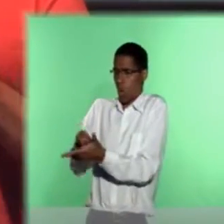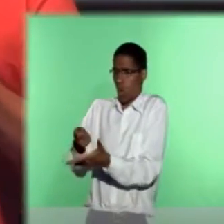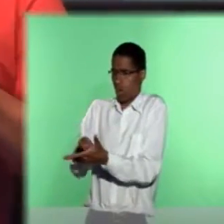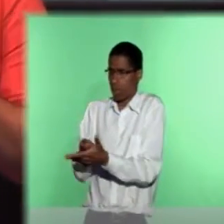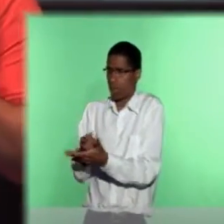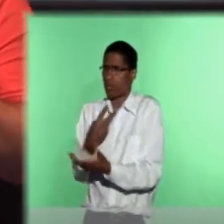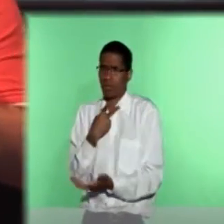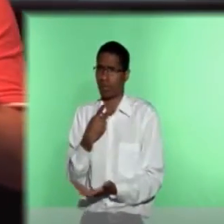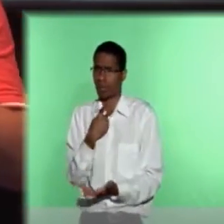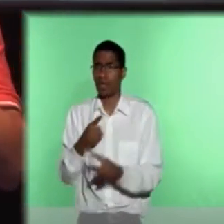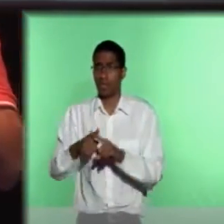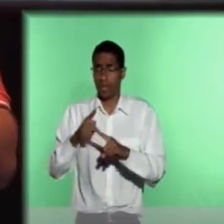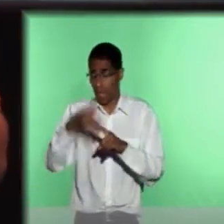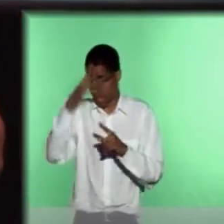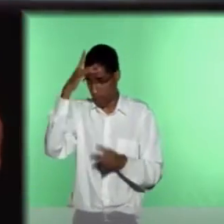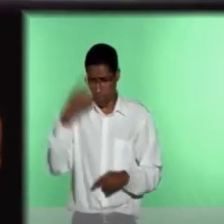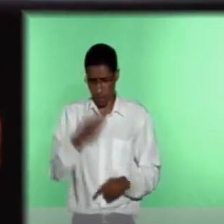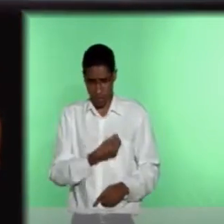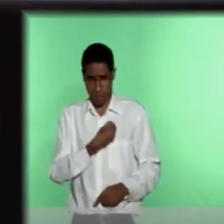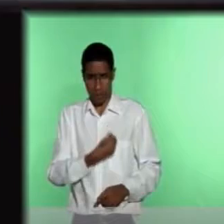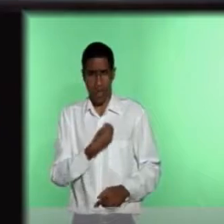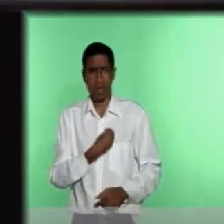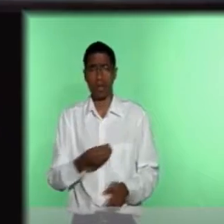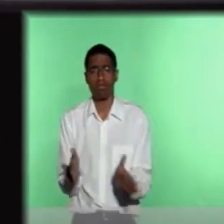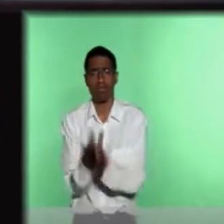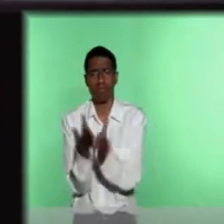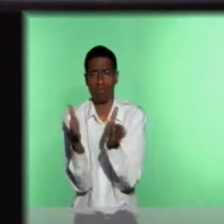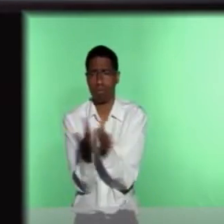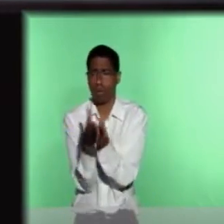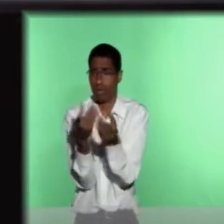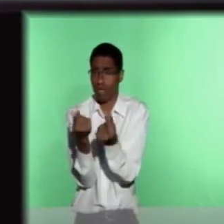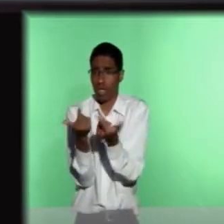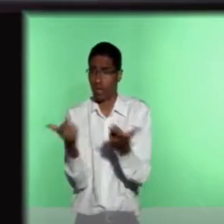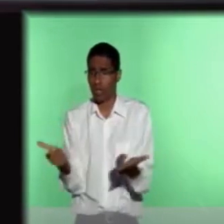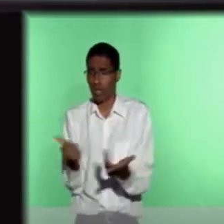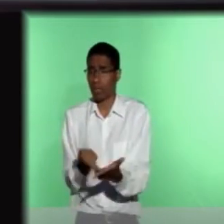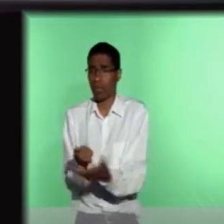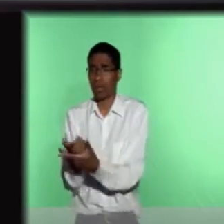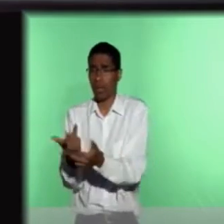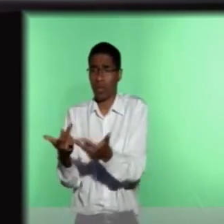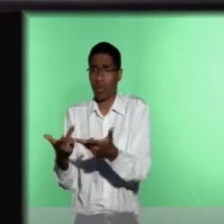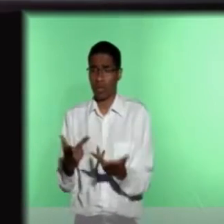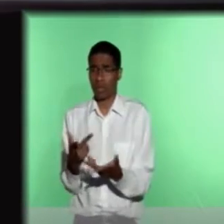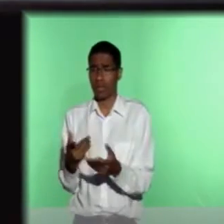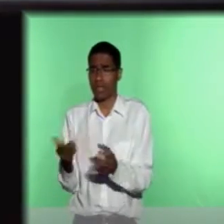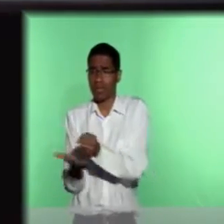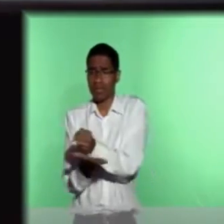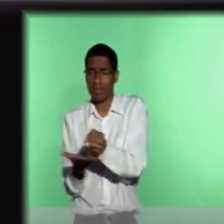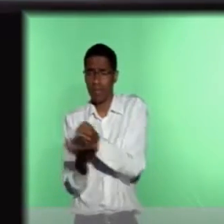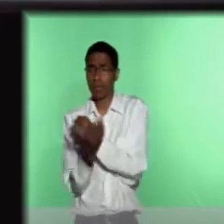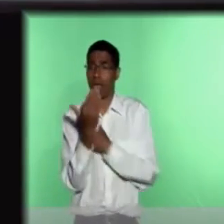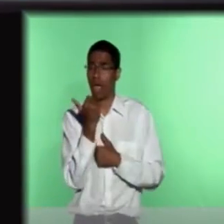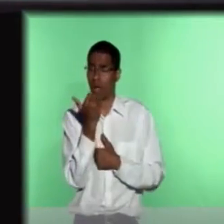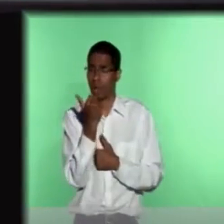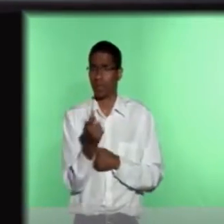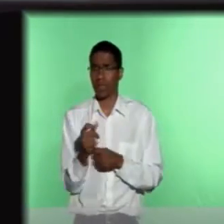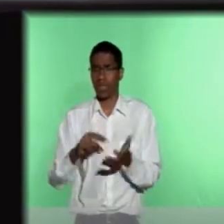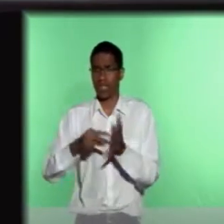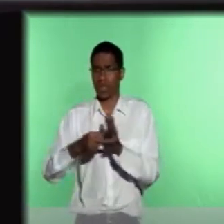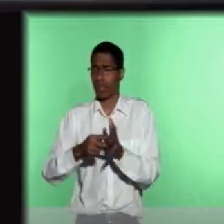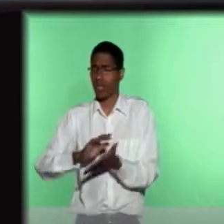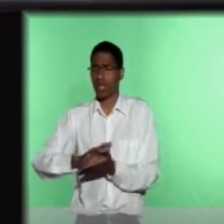quem já vive uma situação de miserabilidade, que não tem nem dinheiro para pagar o básico para alimentação, é ampliar e